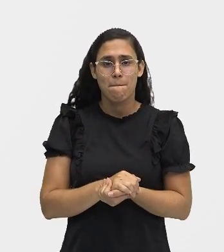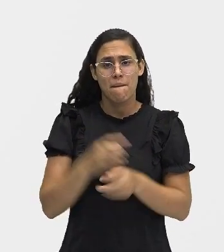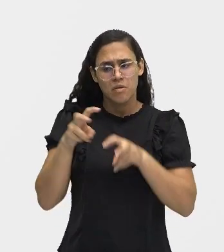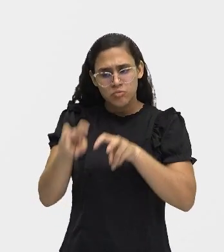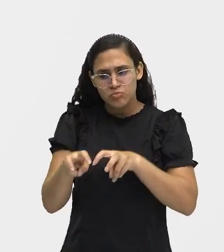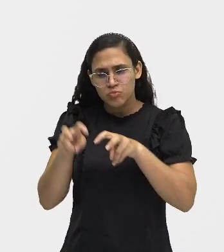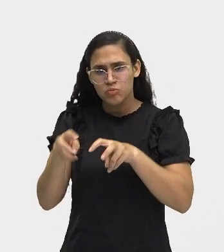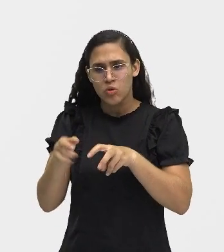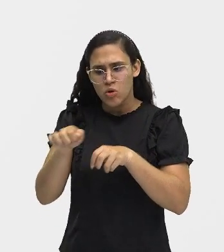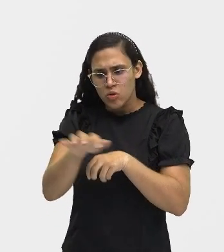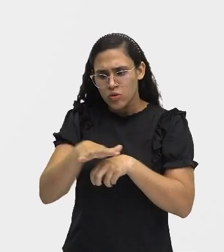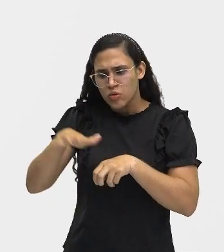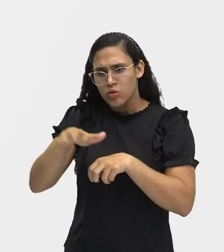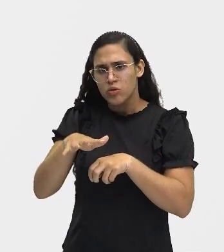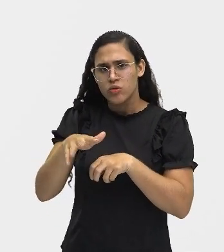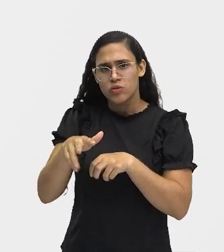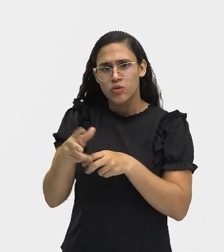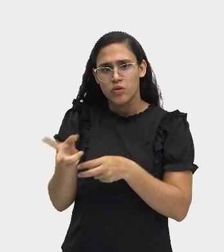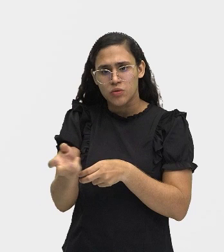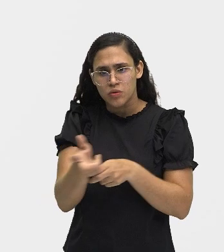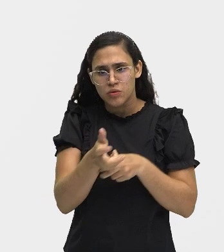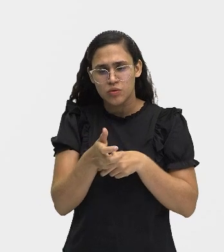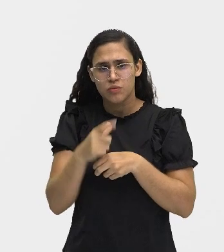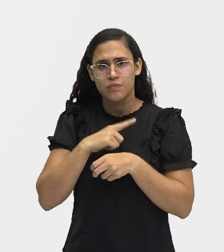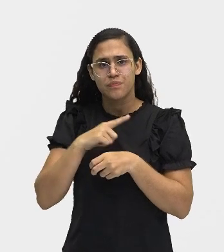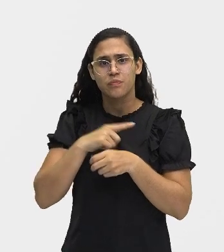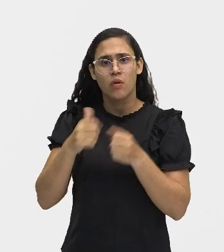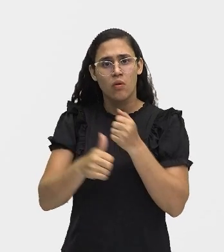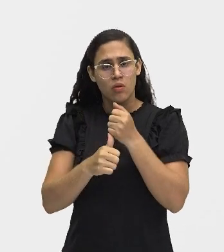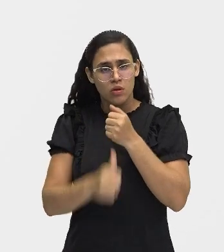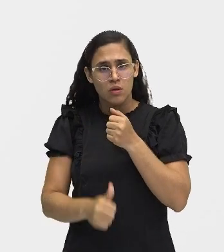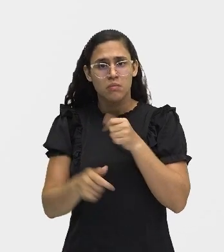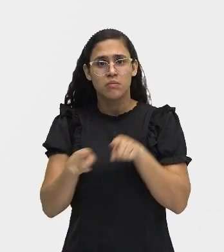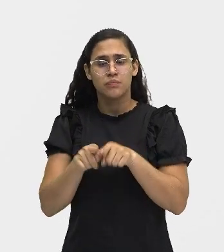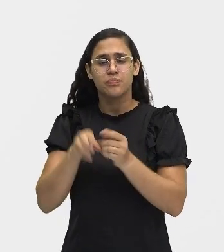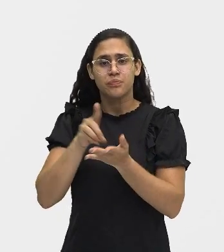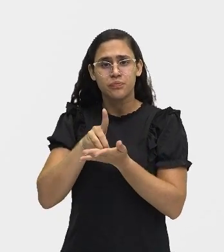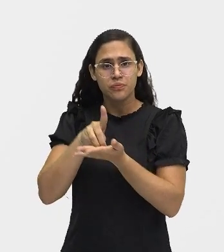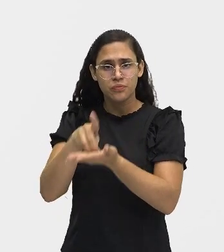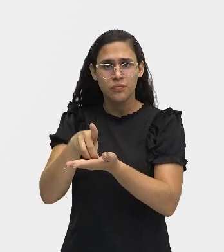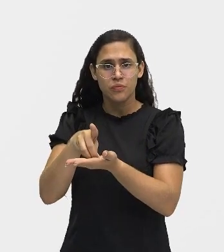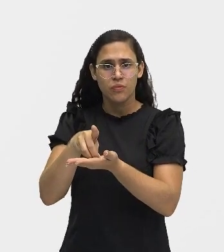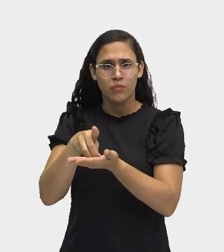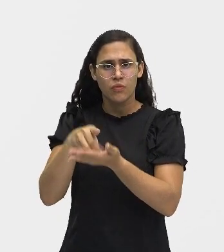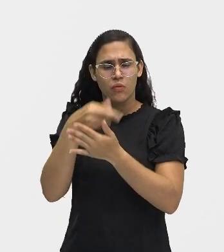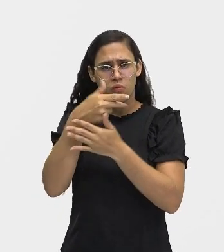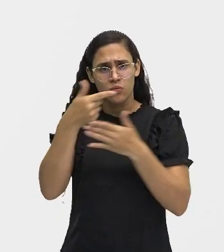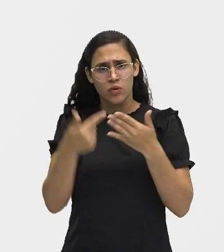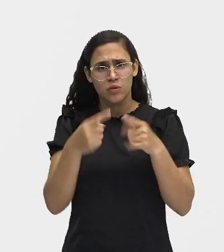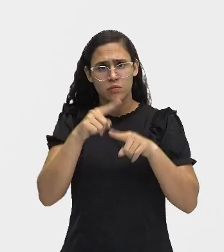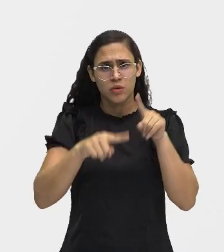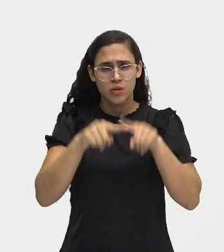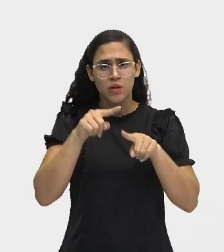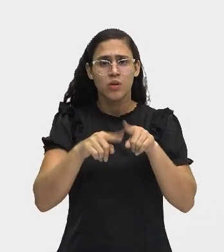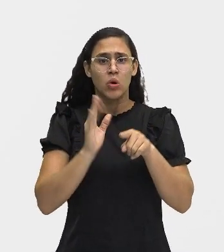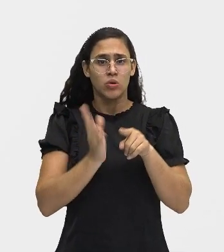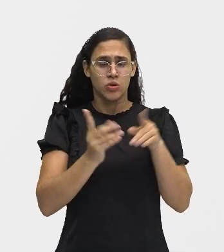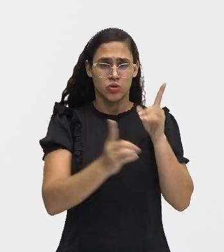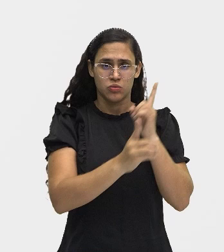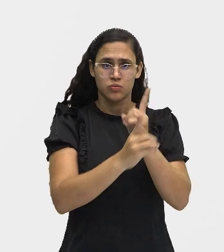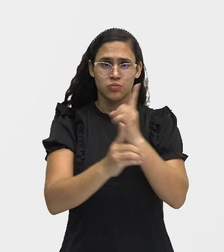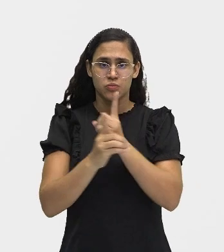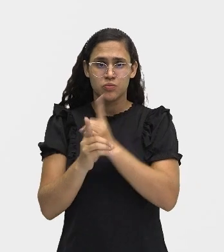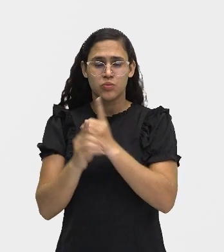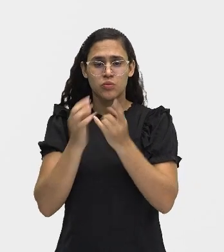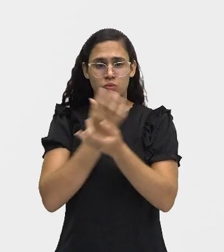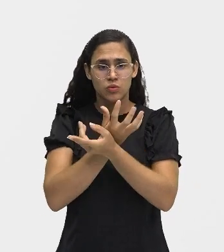encontradas inteiras, né? Fezes também dos dinossauros, né? Então muita coisa já foi descoberta por conta aí